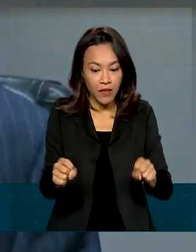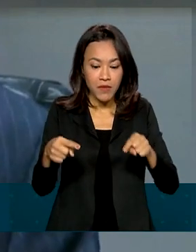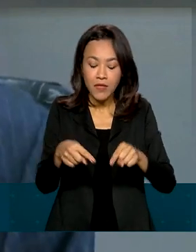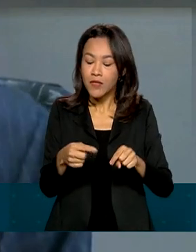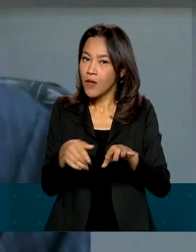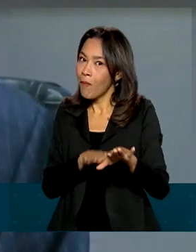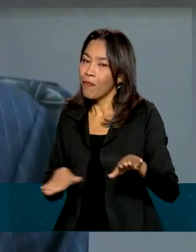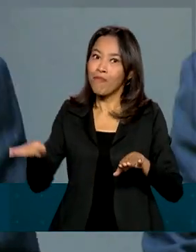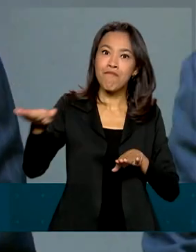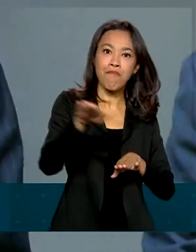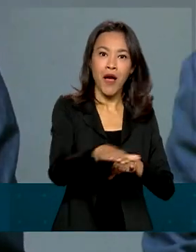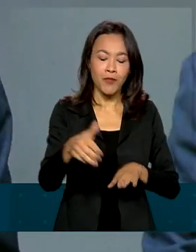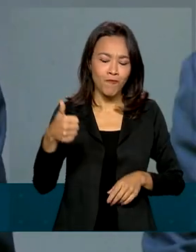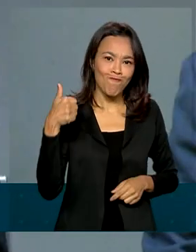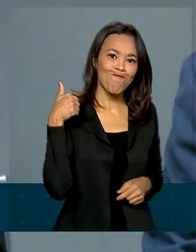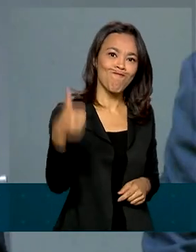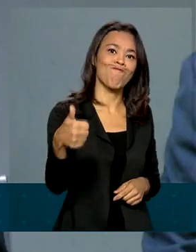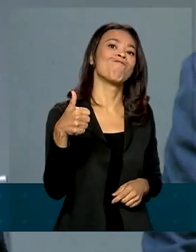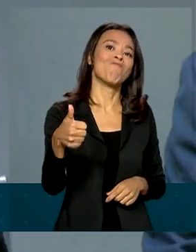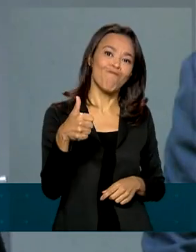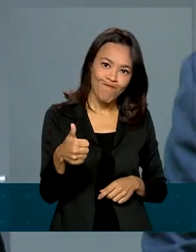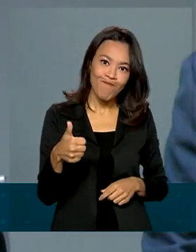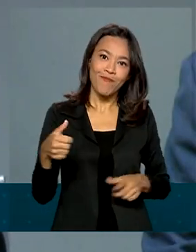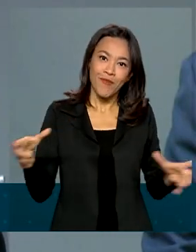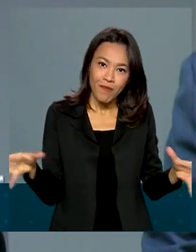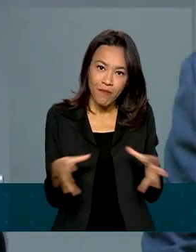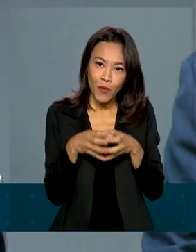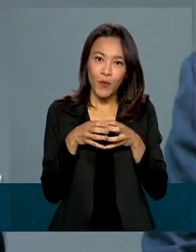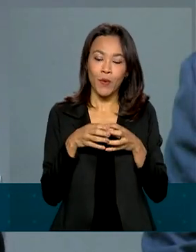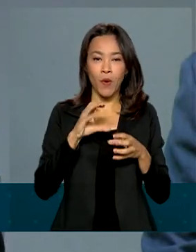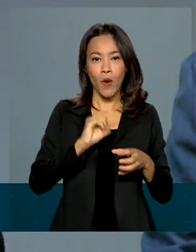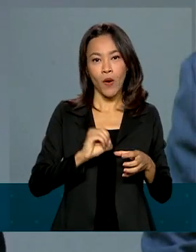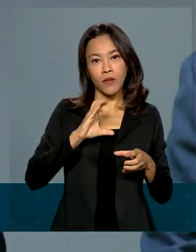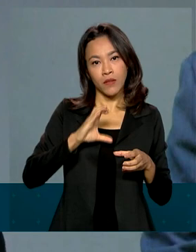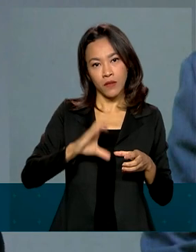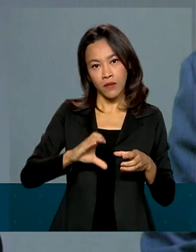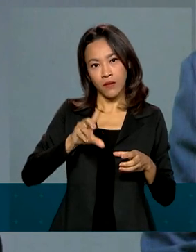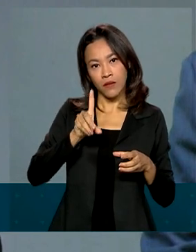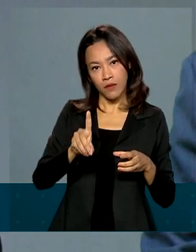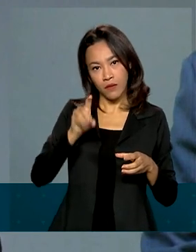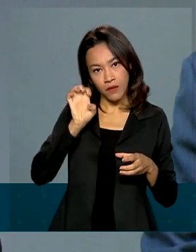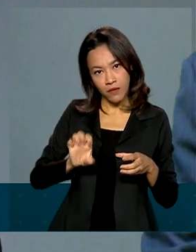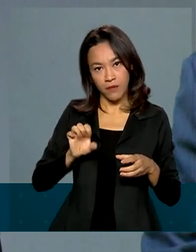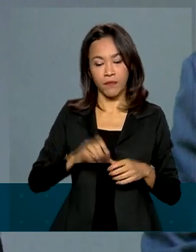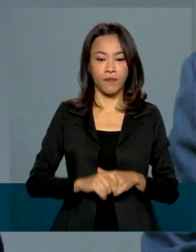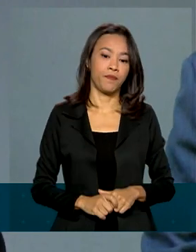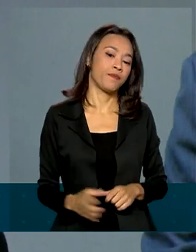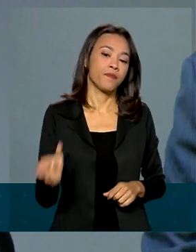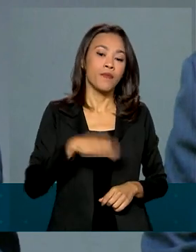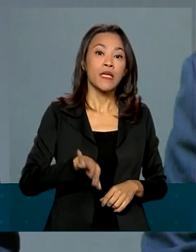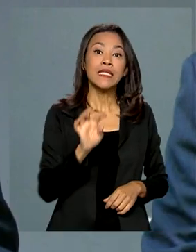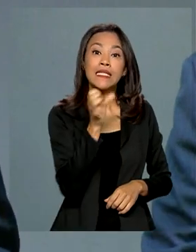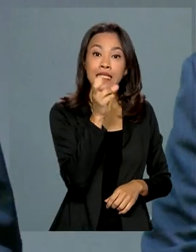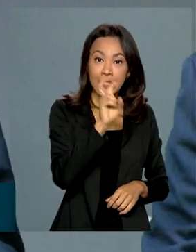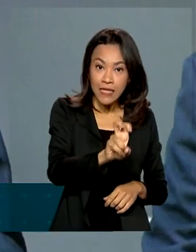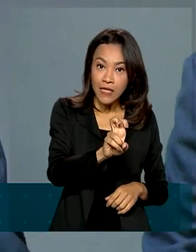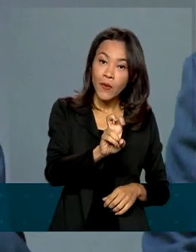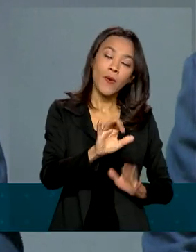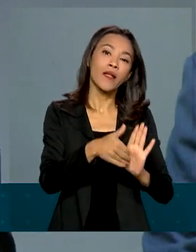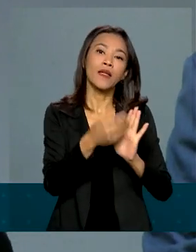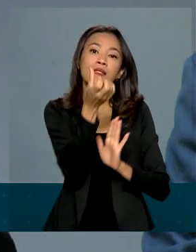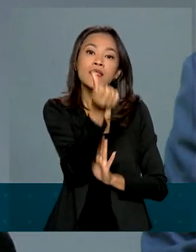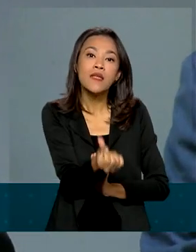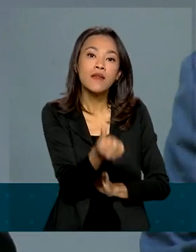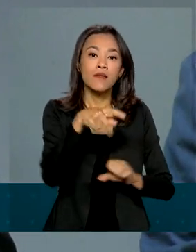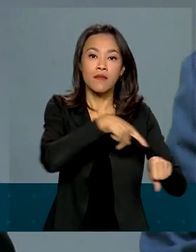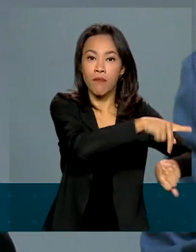para o acesso do Brasil à Organização para a Cooperação e Desenvolvimento Econômico. São 5 ou 6 países que estão nessa reta